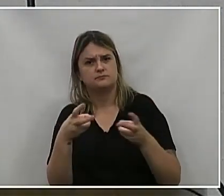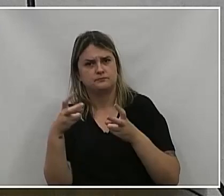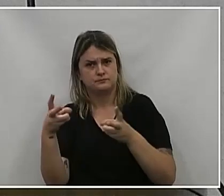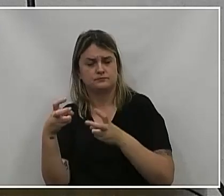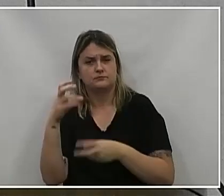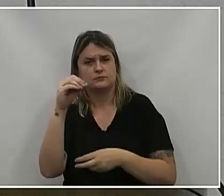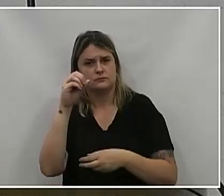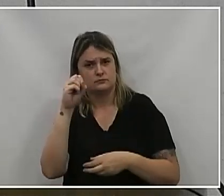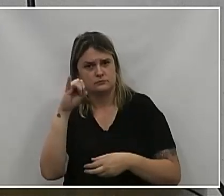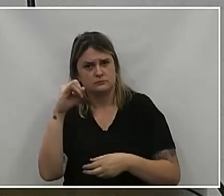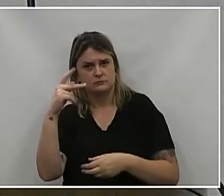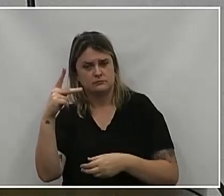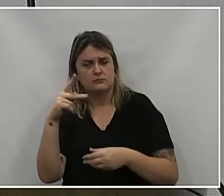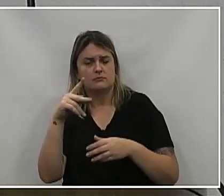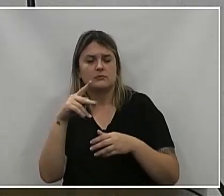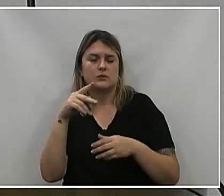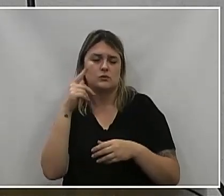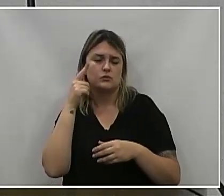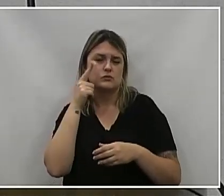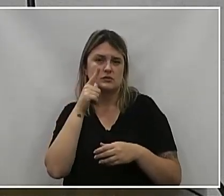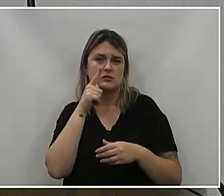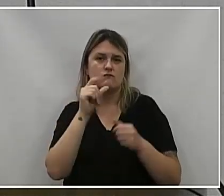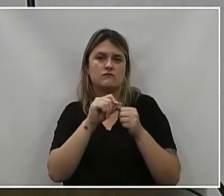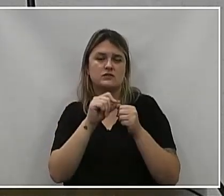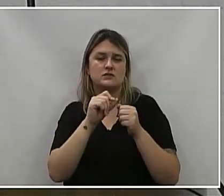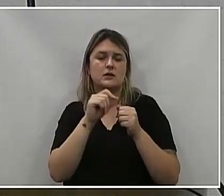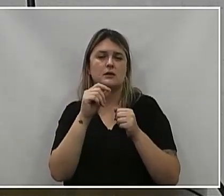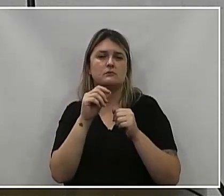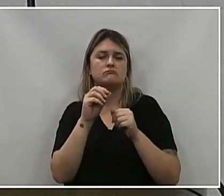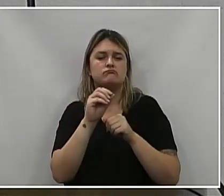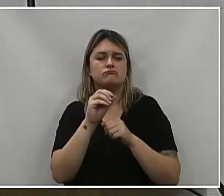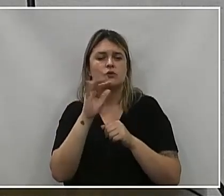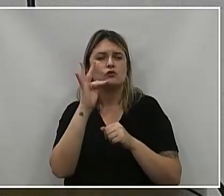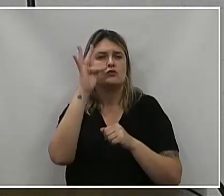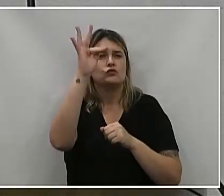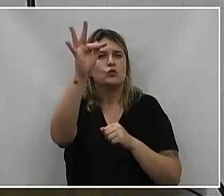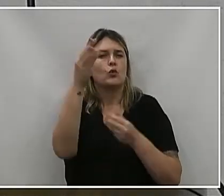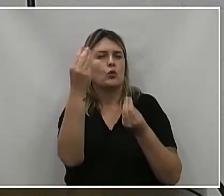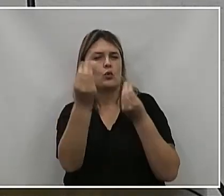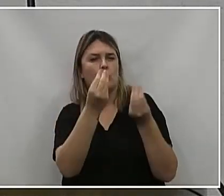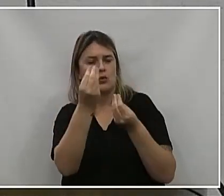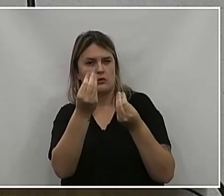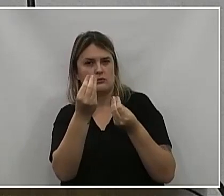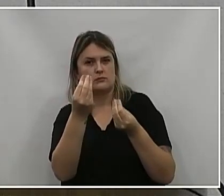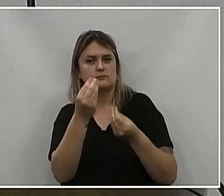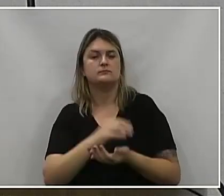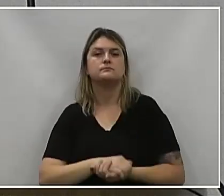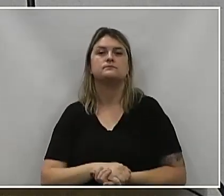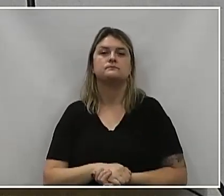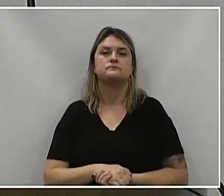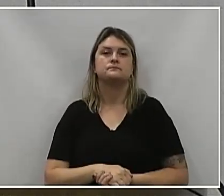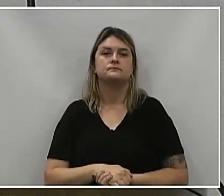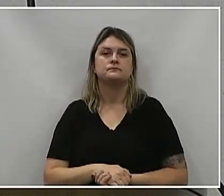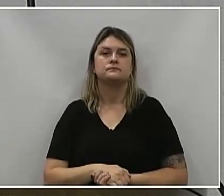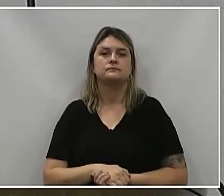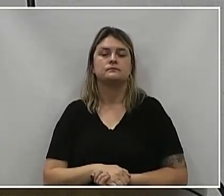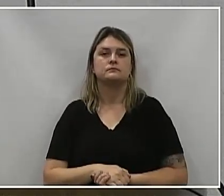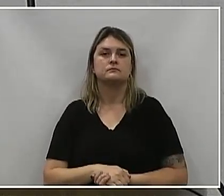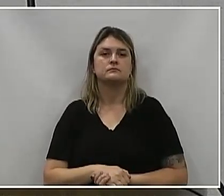com a COSIP, e a gente projetou esse valor, então, na ordem de 9,2%, que seria